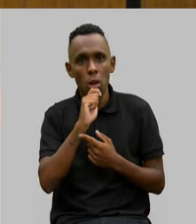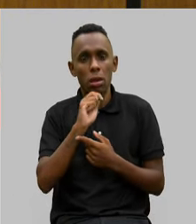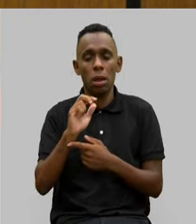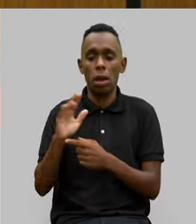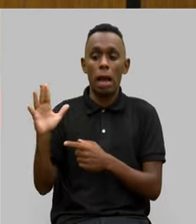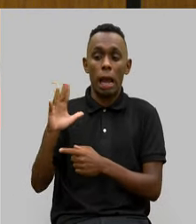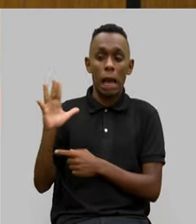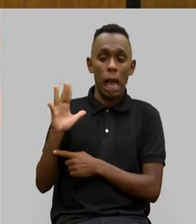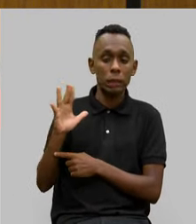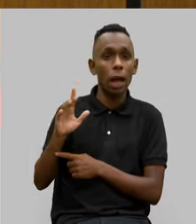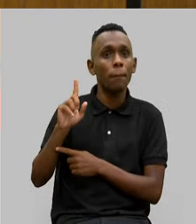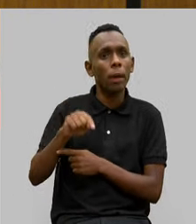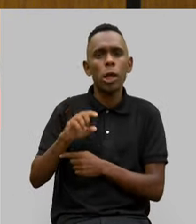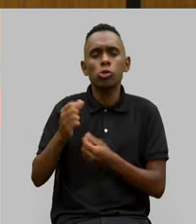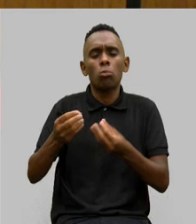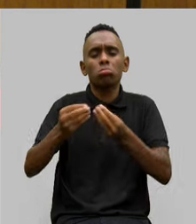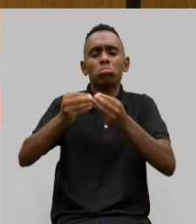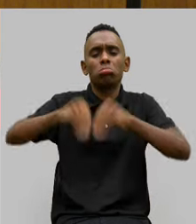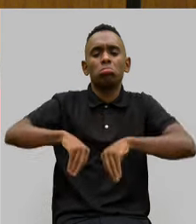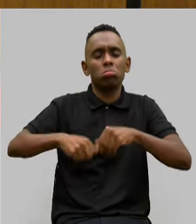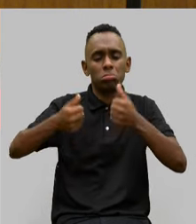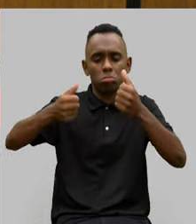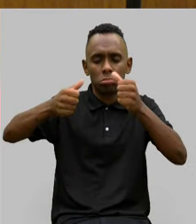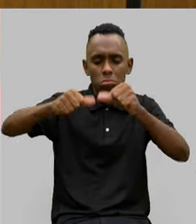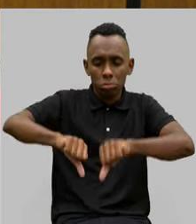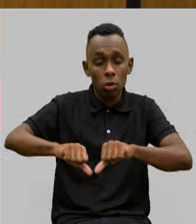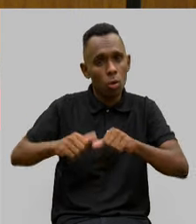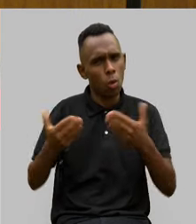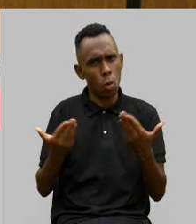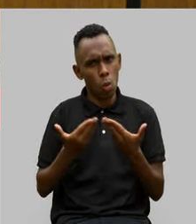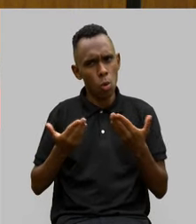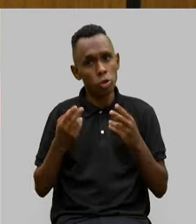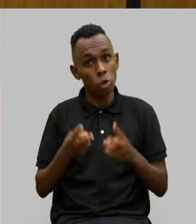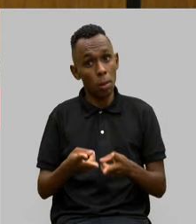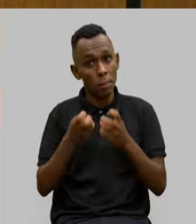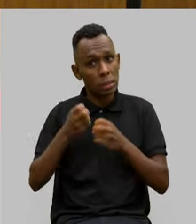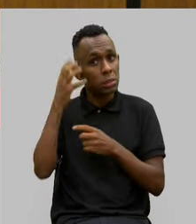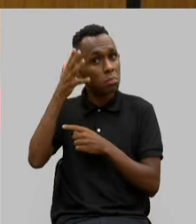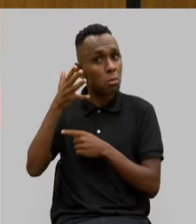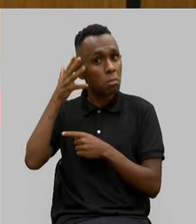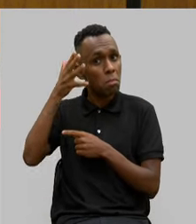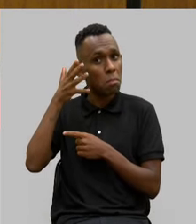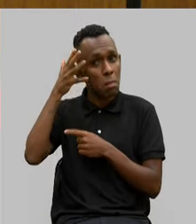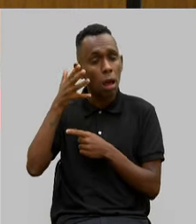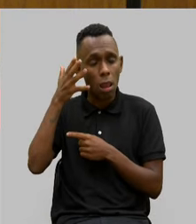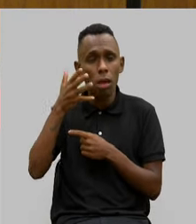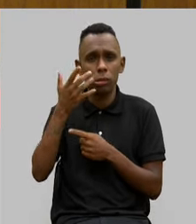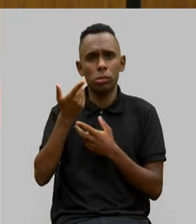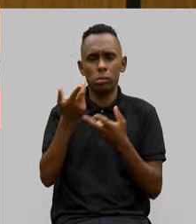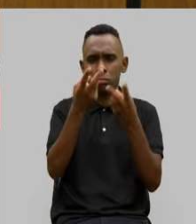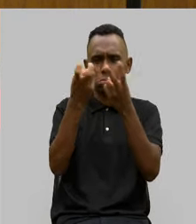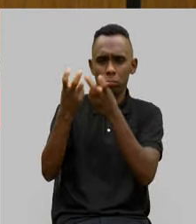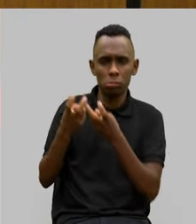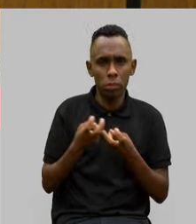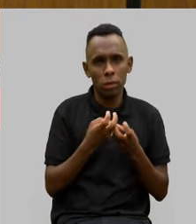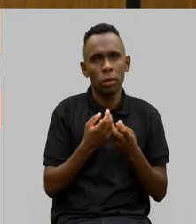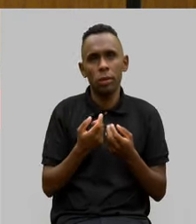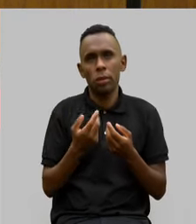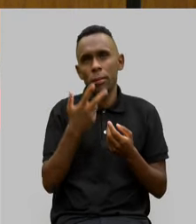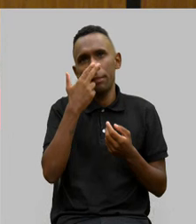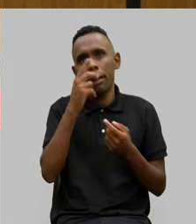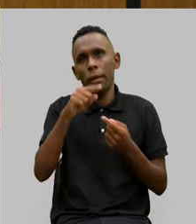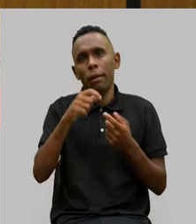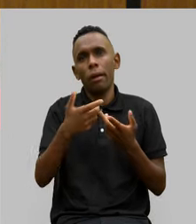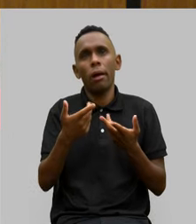ela só é prejudicial e o que a gente viu hoje aqui é que eh como diria quase que criminoso dizer